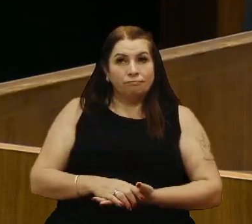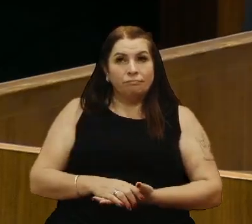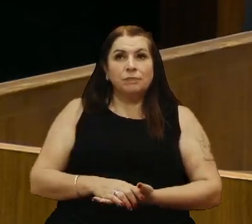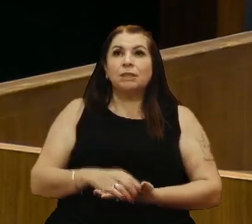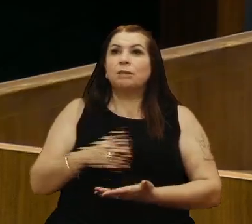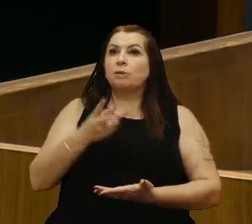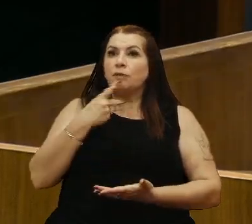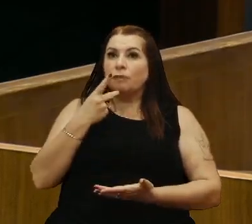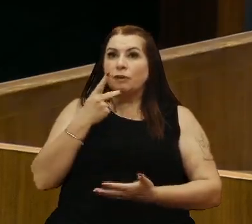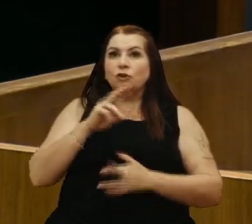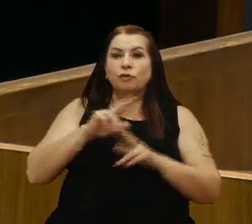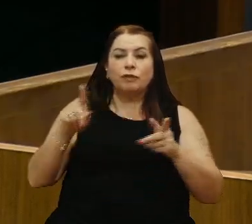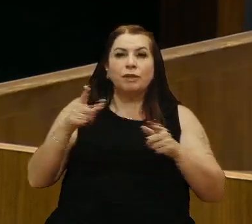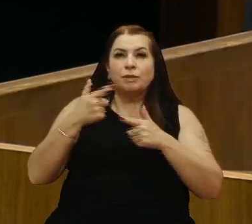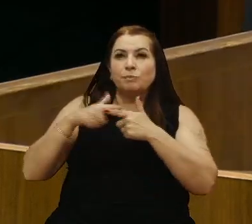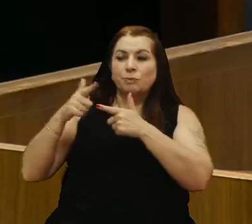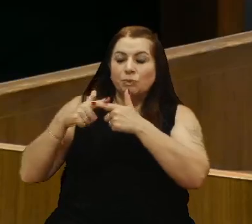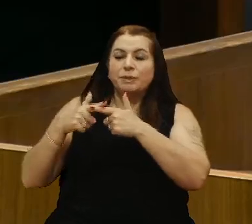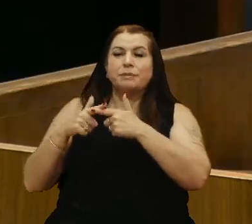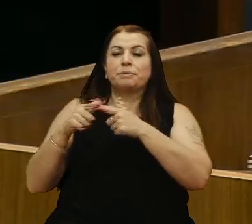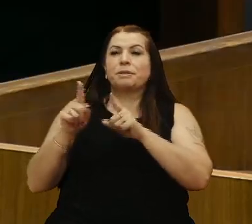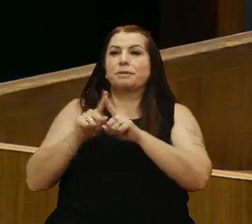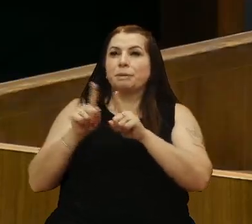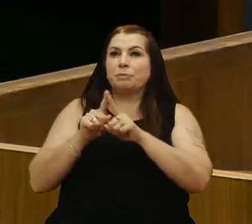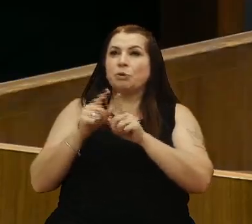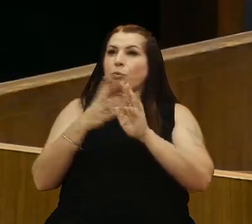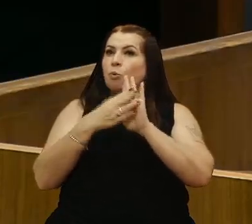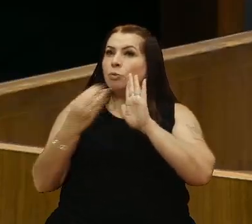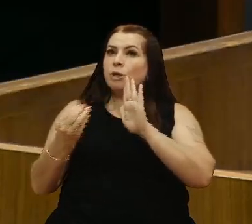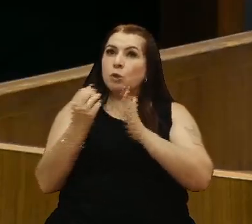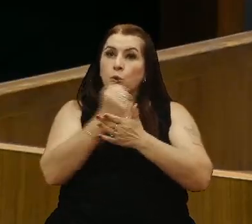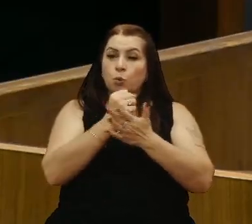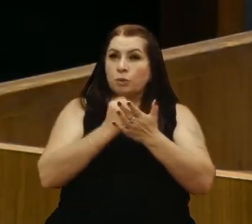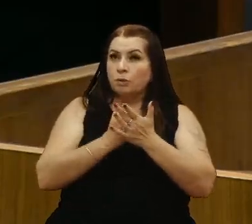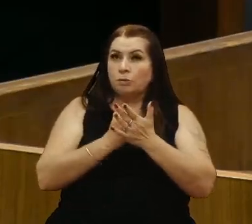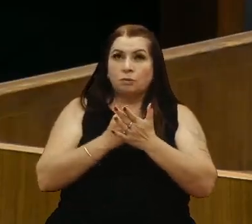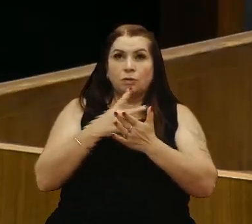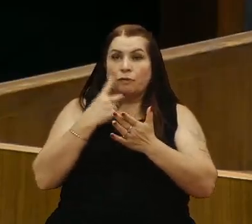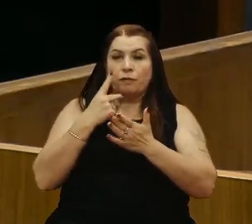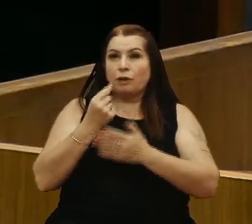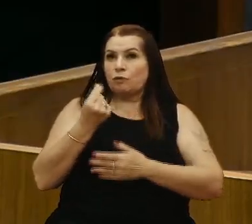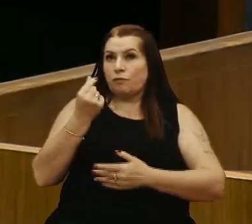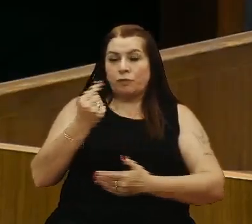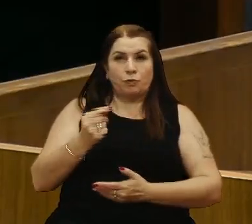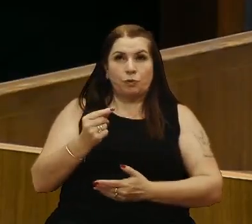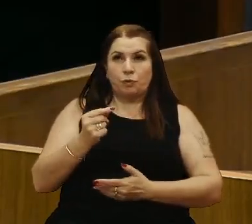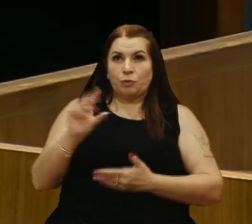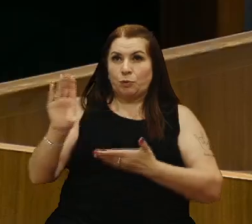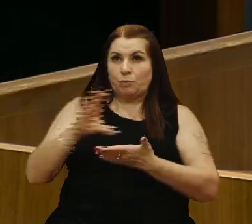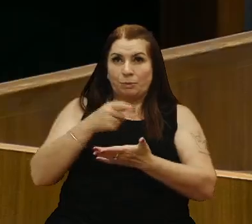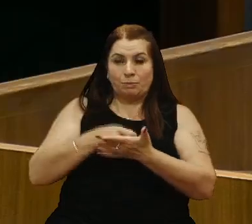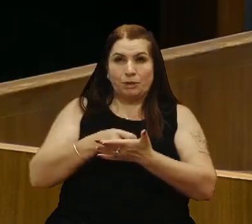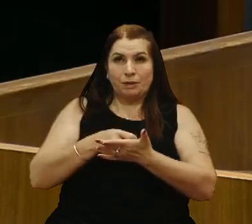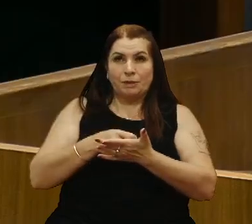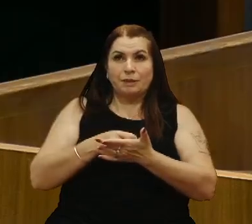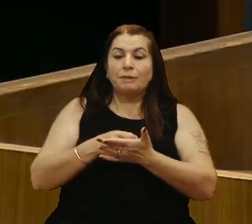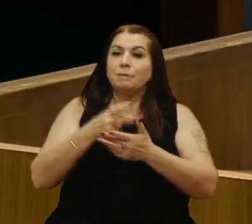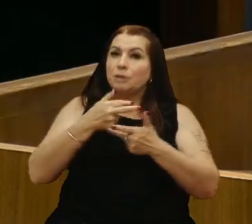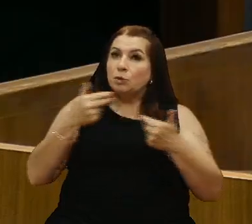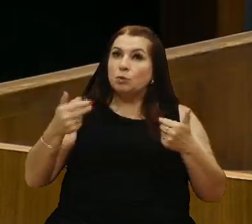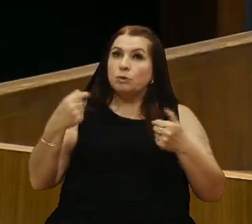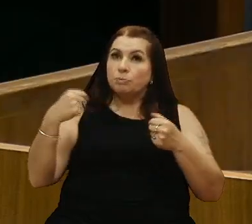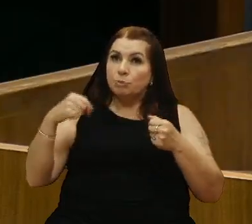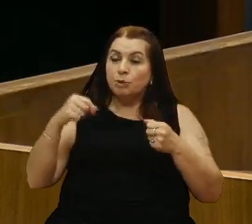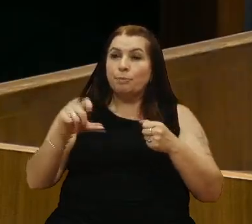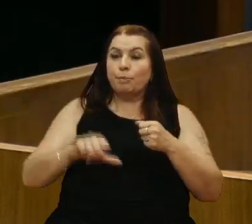gente falou de diversos problemas na questão do modelo de contrato, a gente não fala do valor do subsídio, mas se as coisas